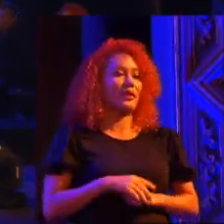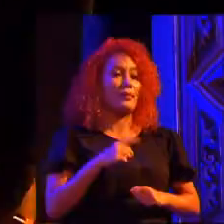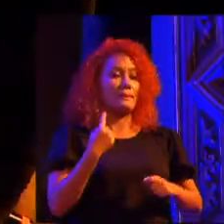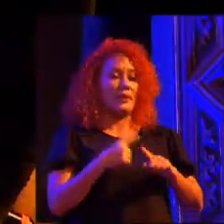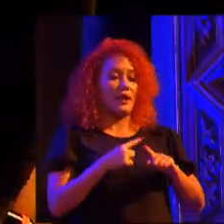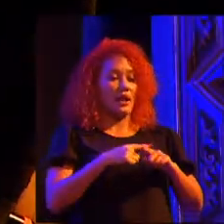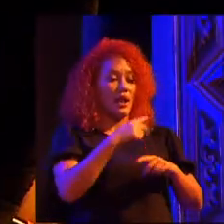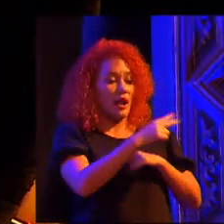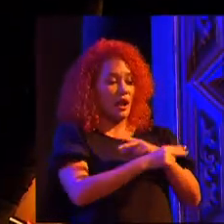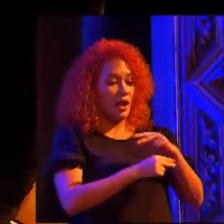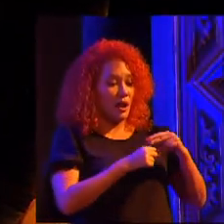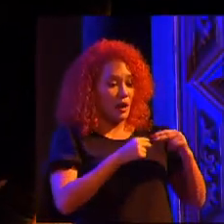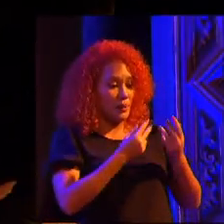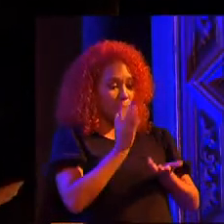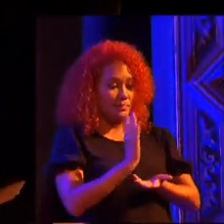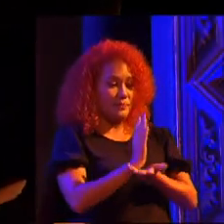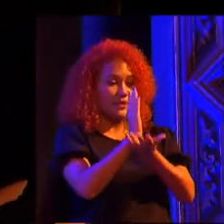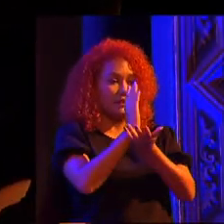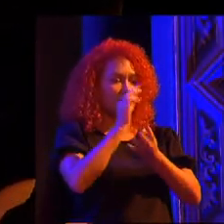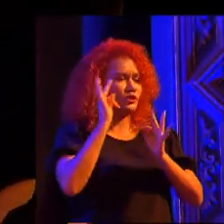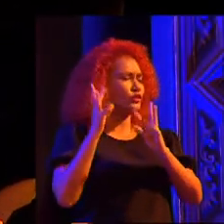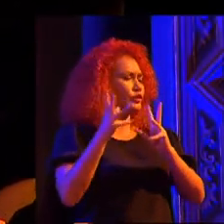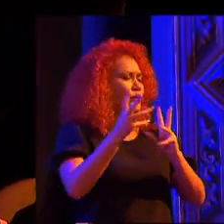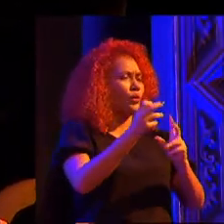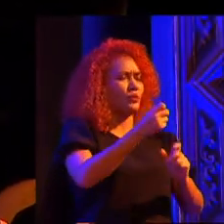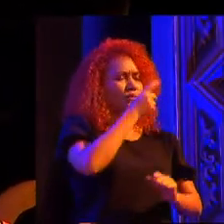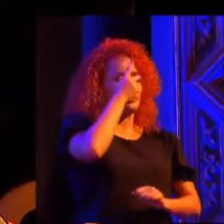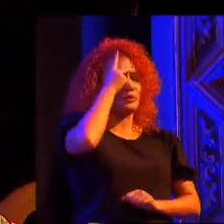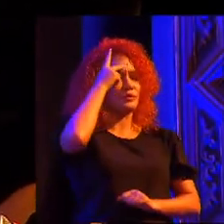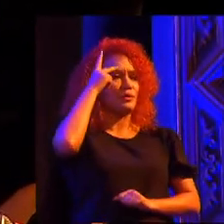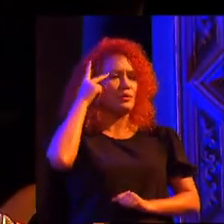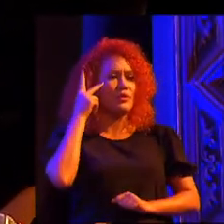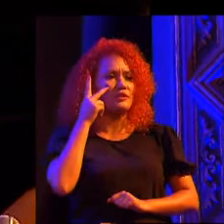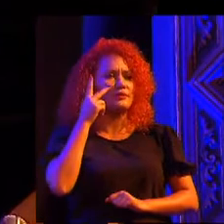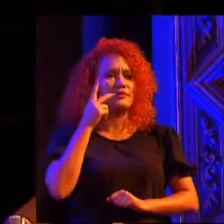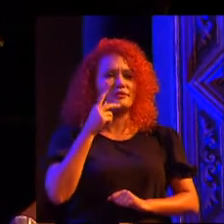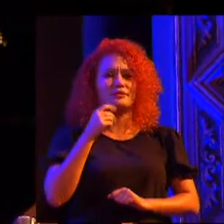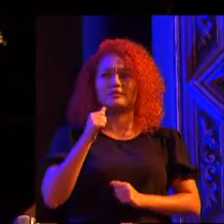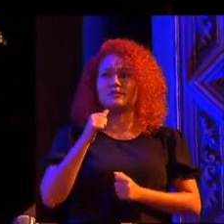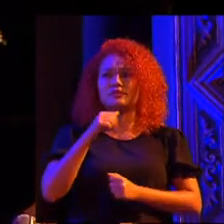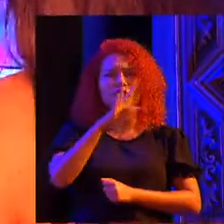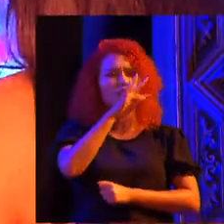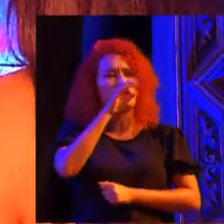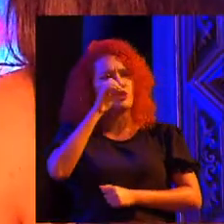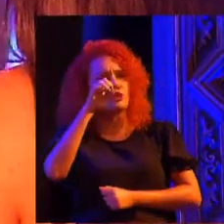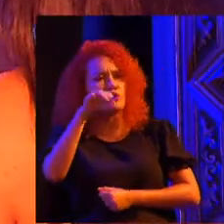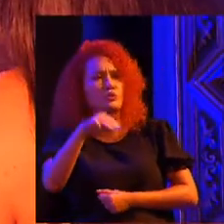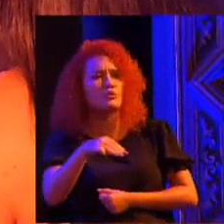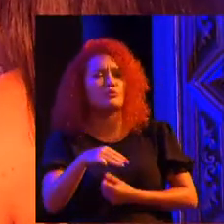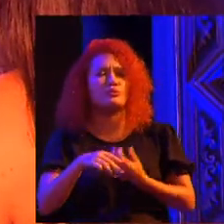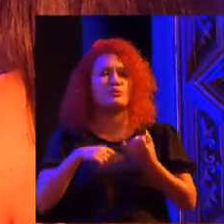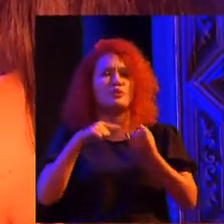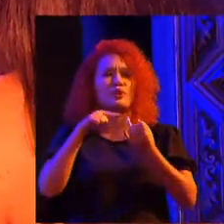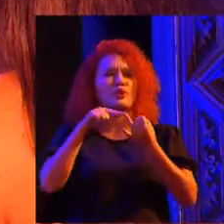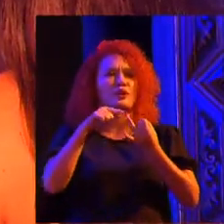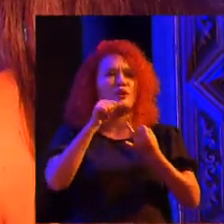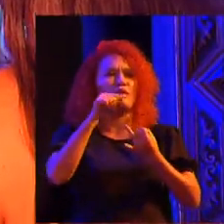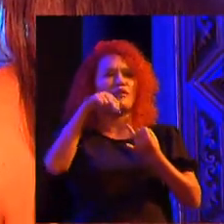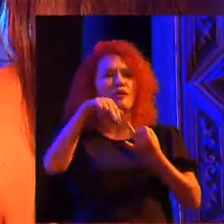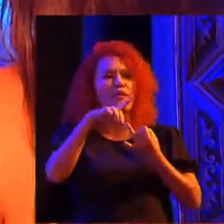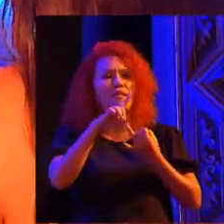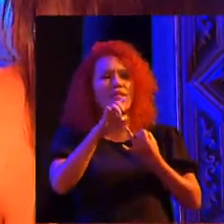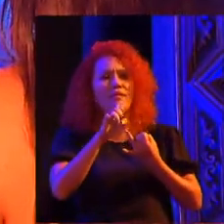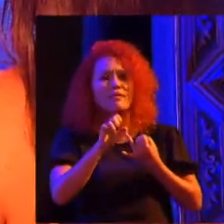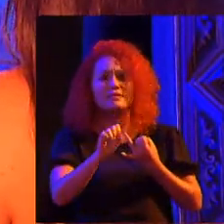aqui vai para toda a produção... Vai para o Tom, Andresa, que são nossos parceiros. E é